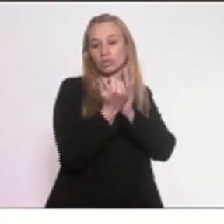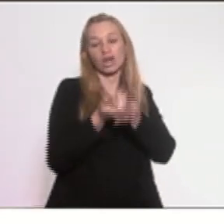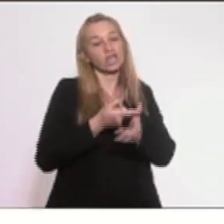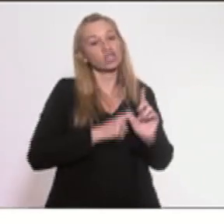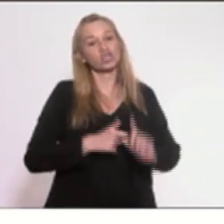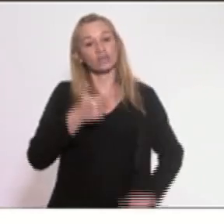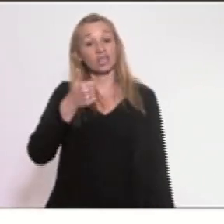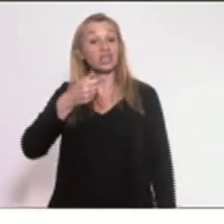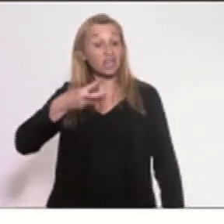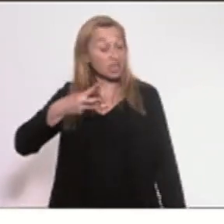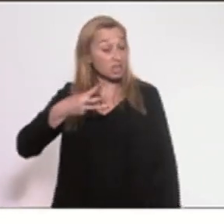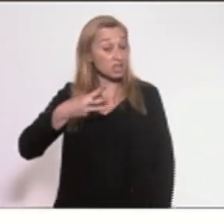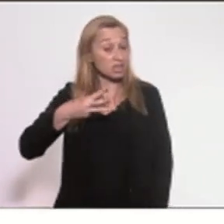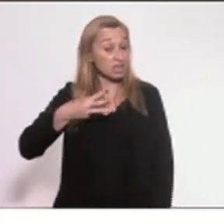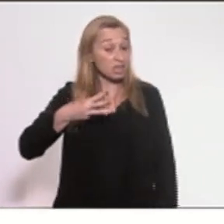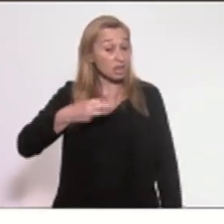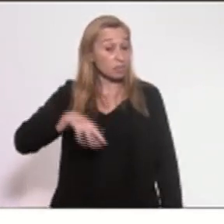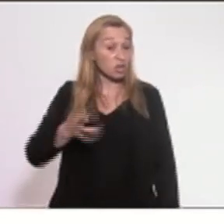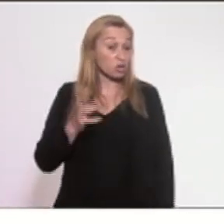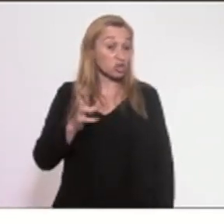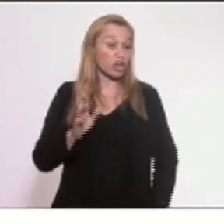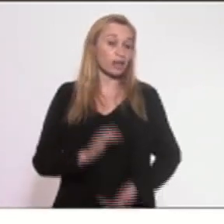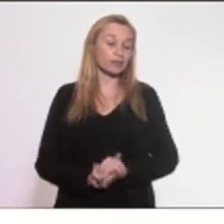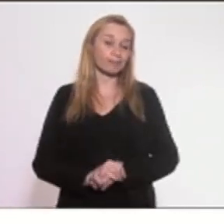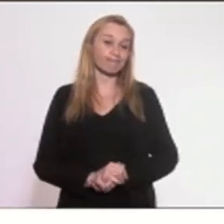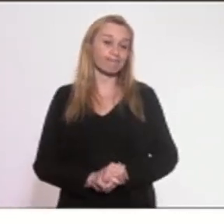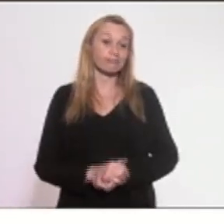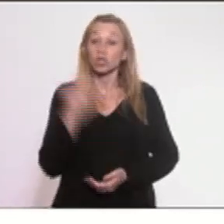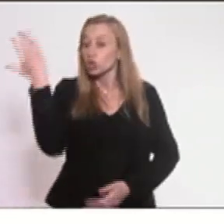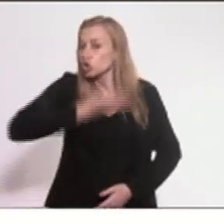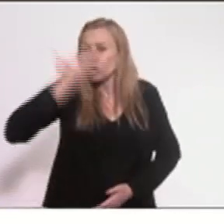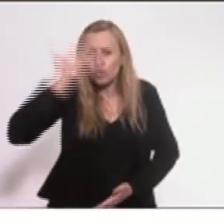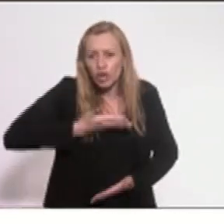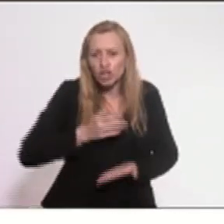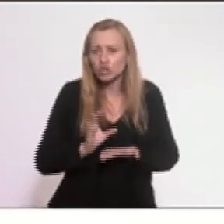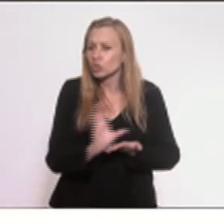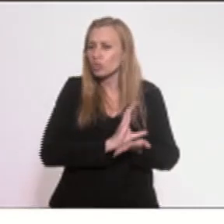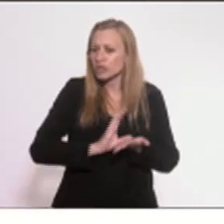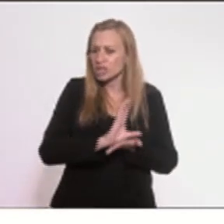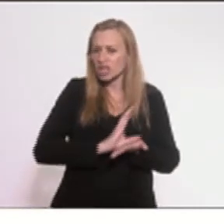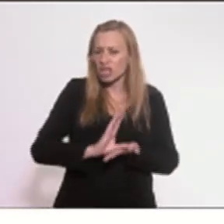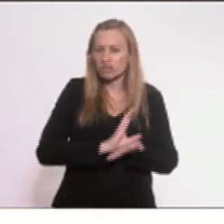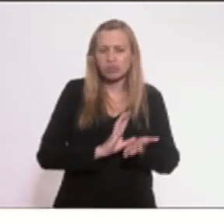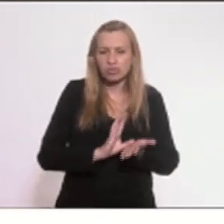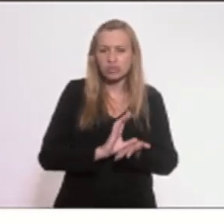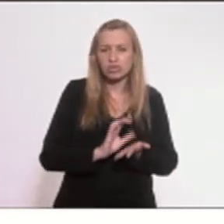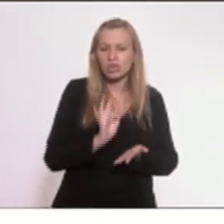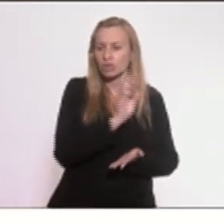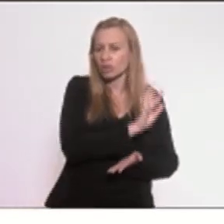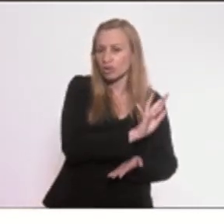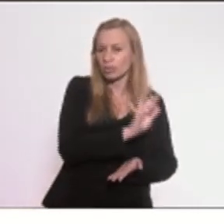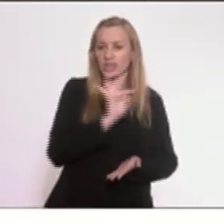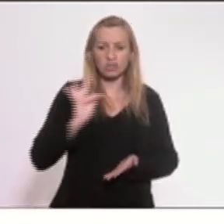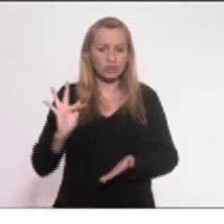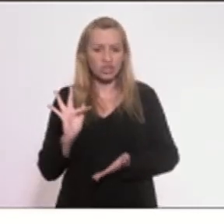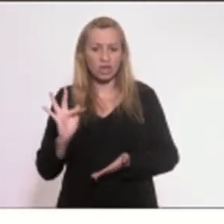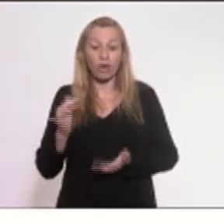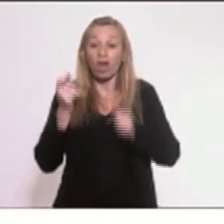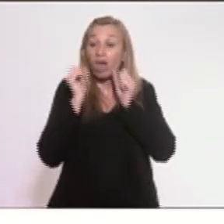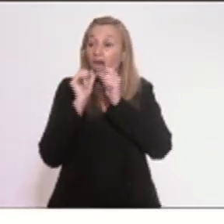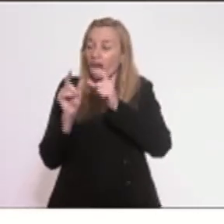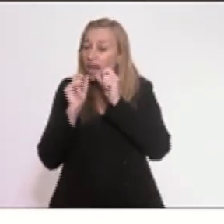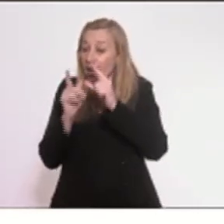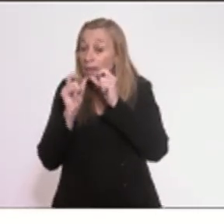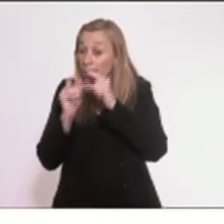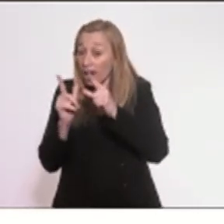reais. E eu não vejo o Conselho de Recuperação Fiscal reclamar